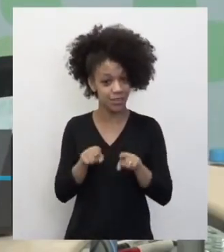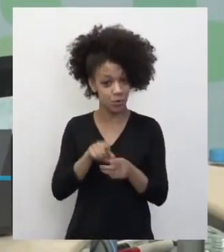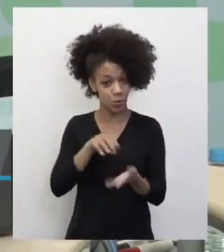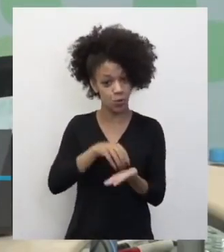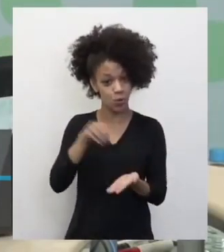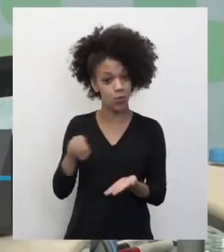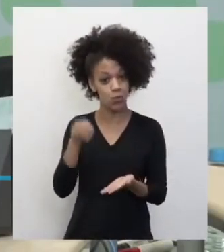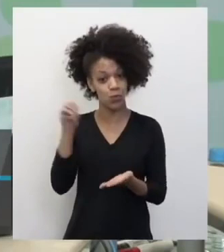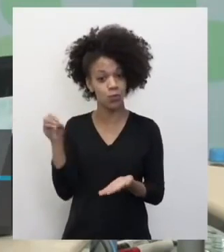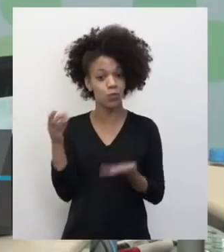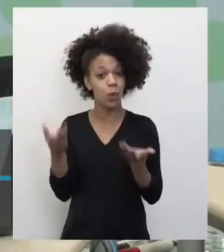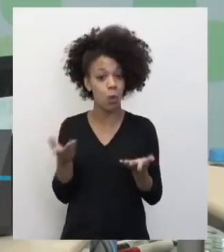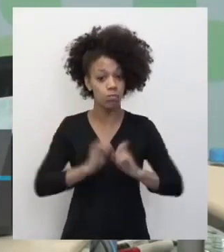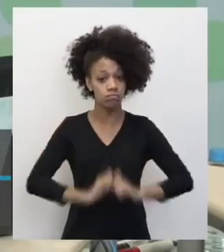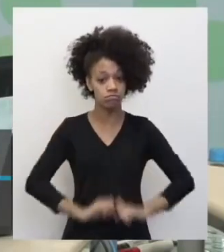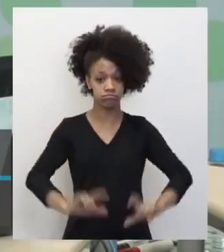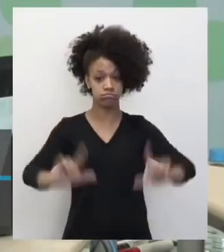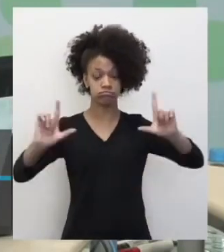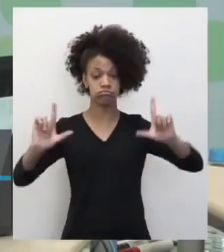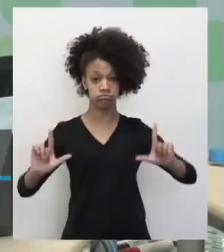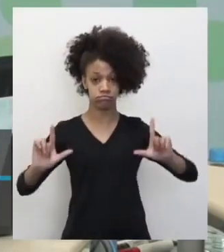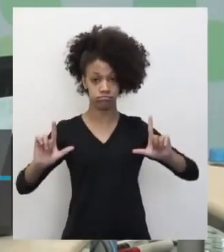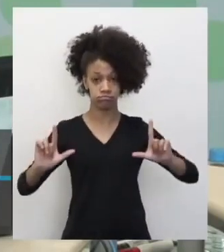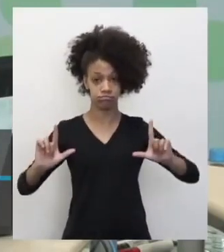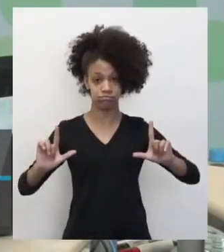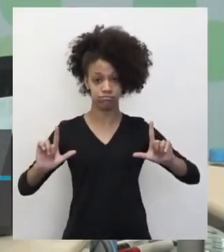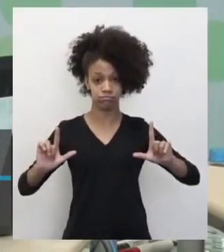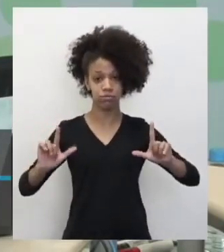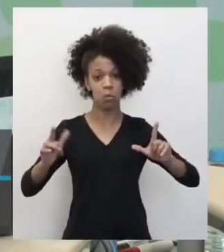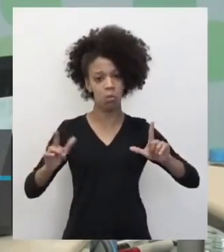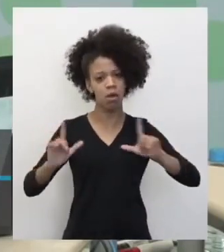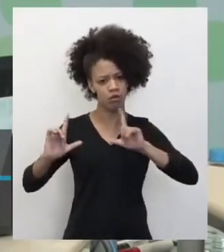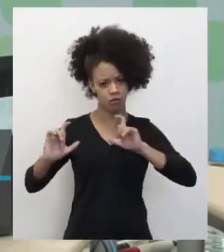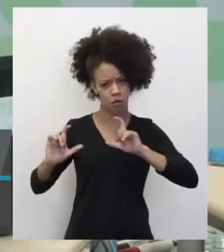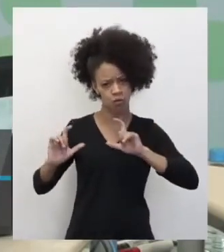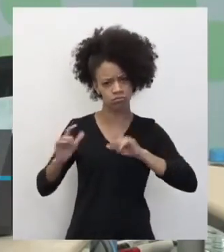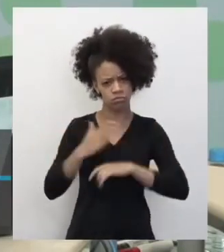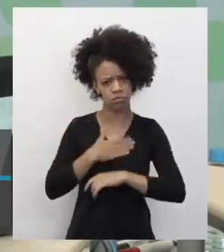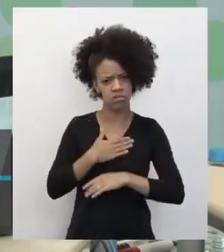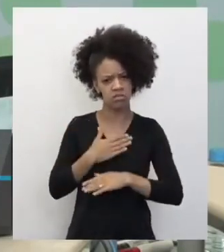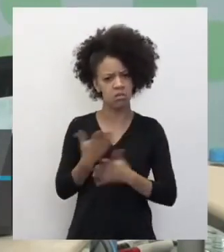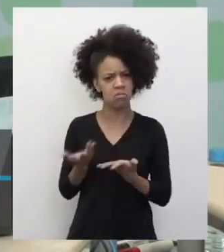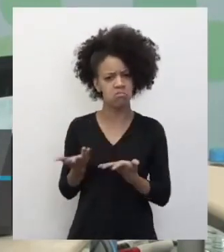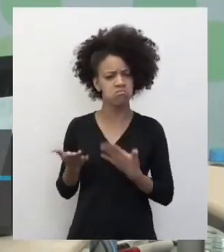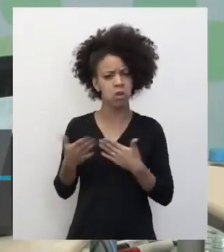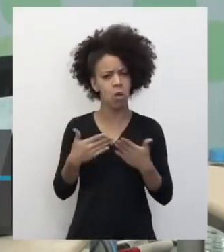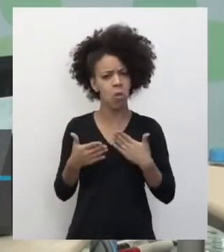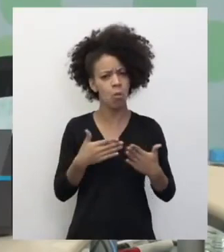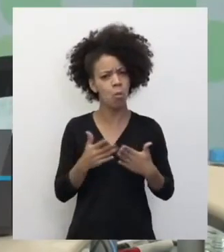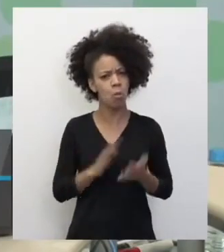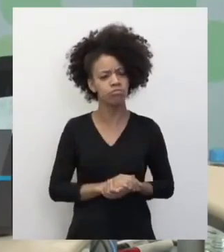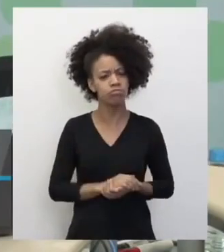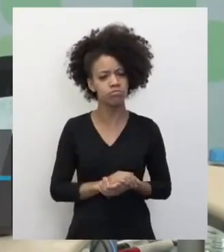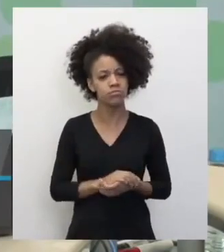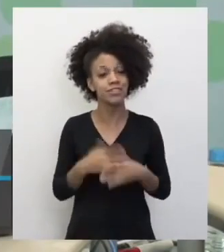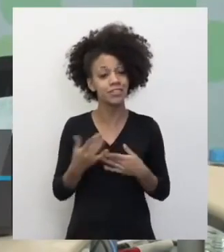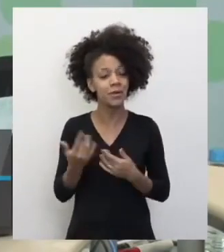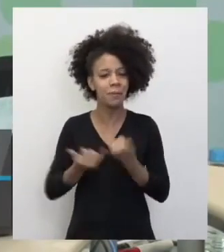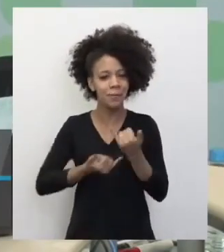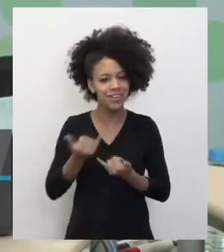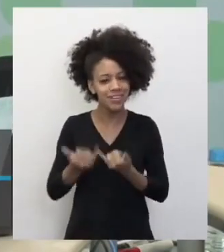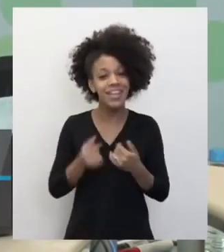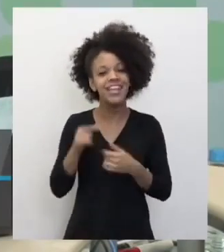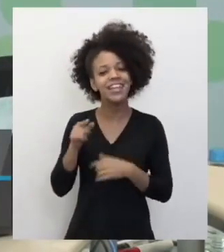deram um quadro com uma foto minha que foi tirada assim, de repente, e aí eu até brinquei que